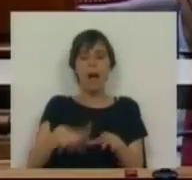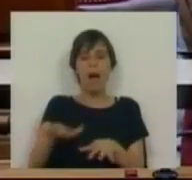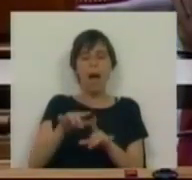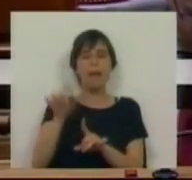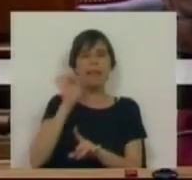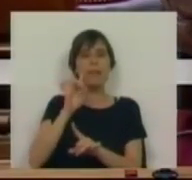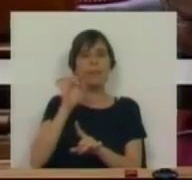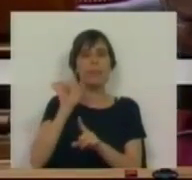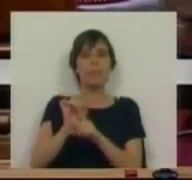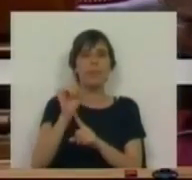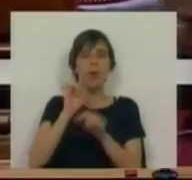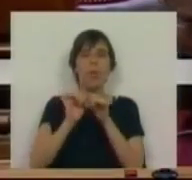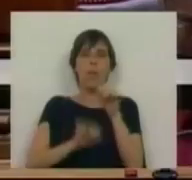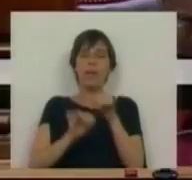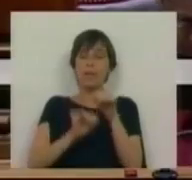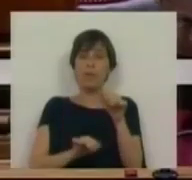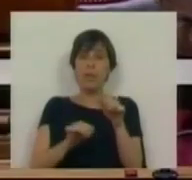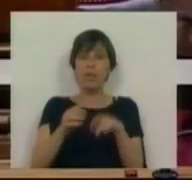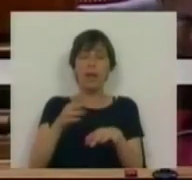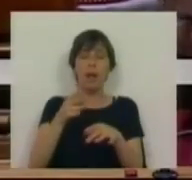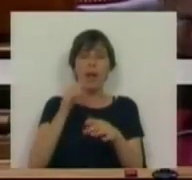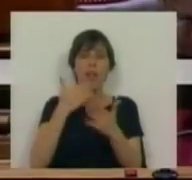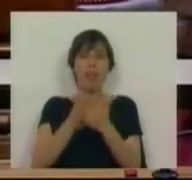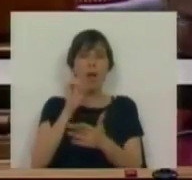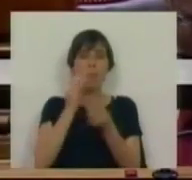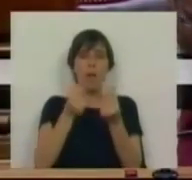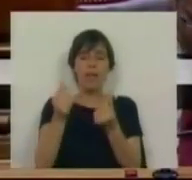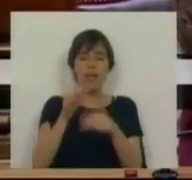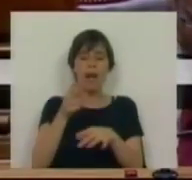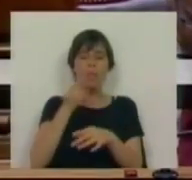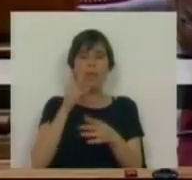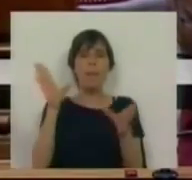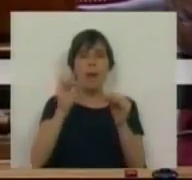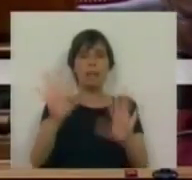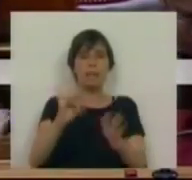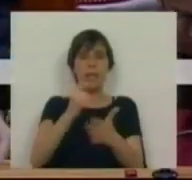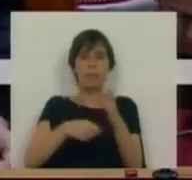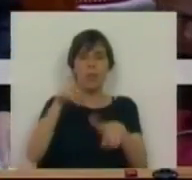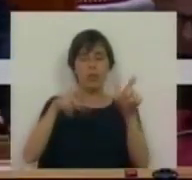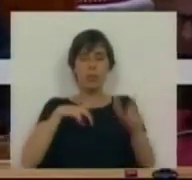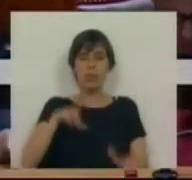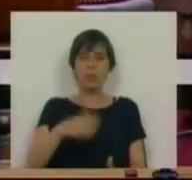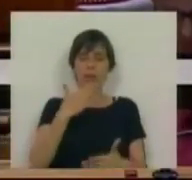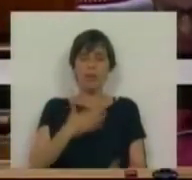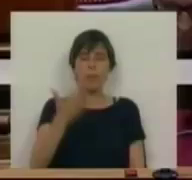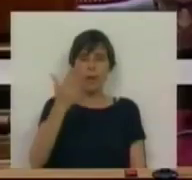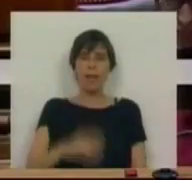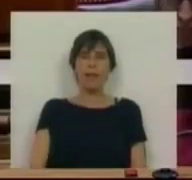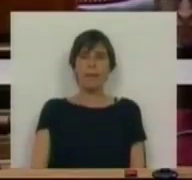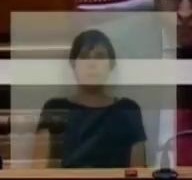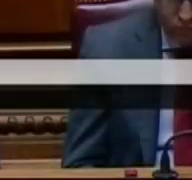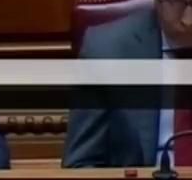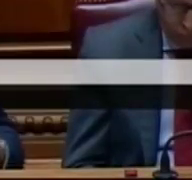componente importante de qualificação da administração, sem que isso represente mais impostos para os portugueses. Muito obrigado.